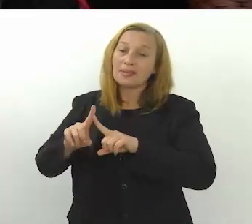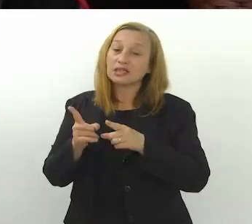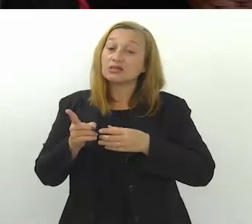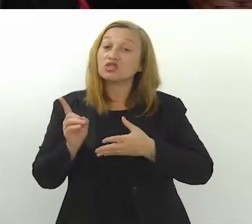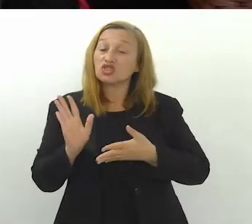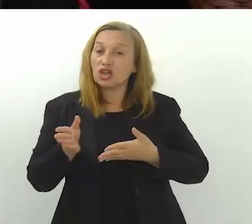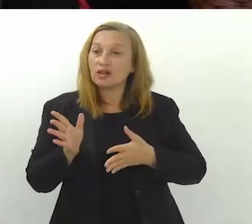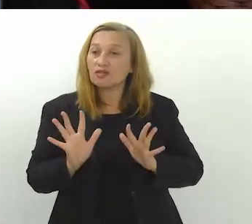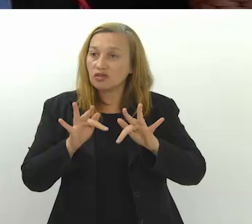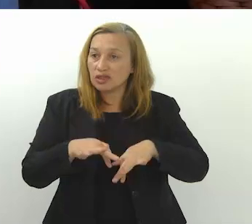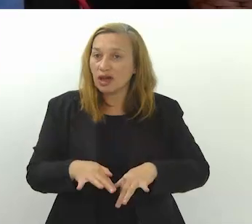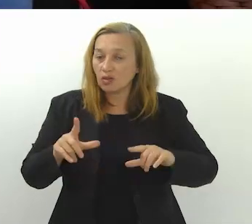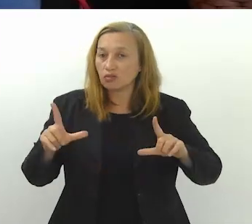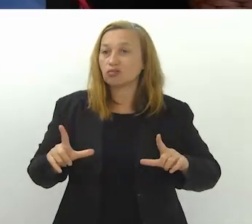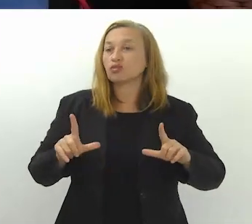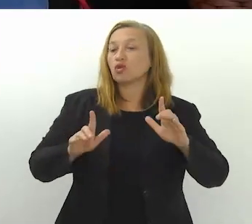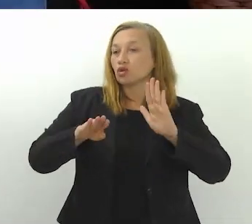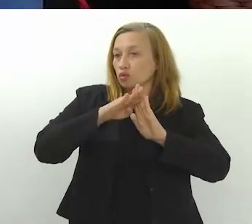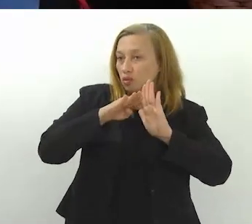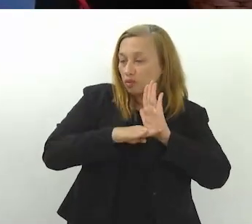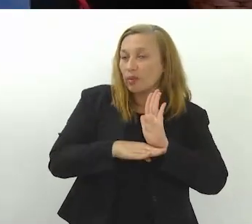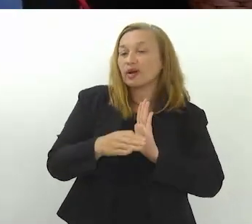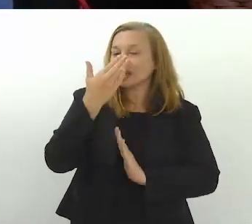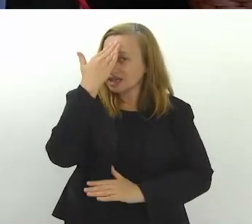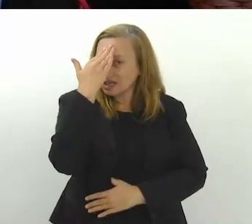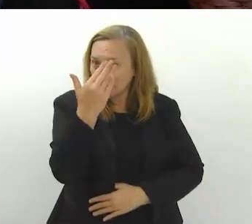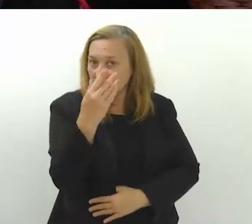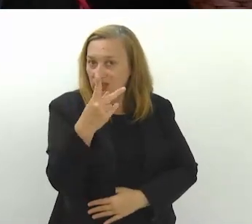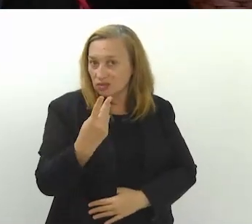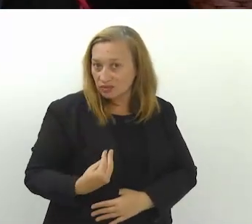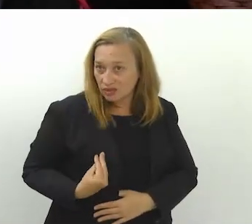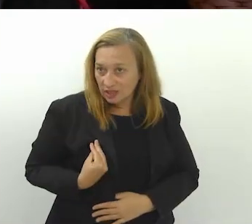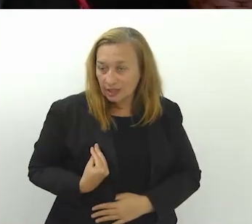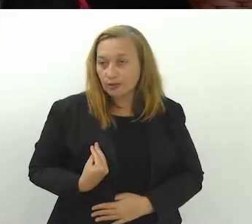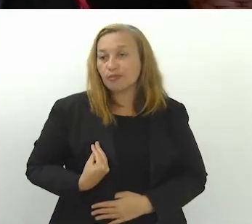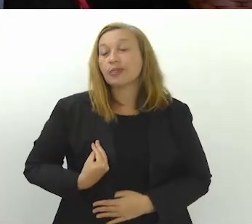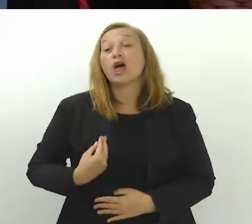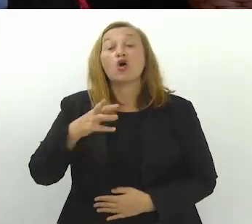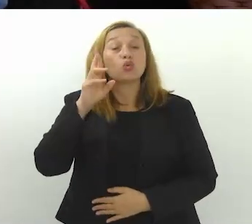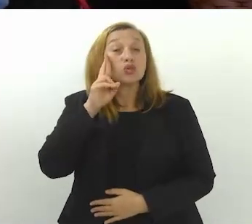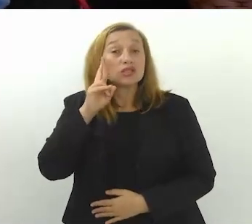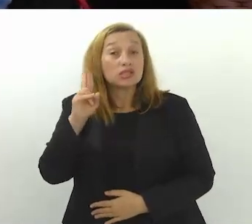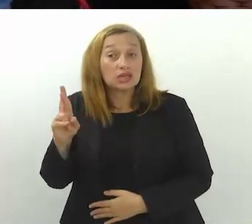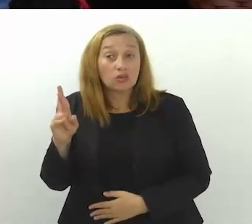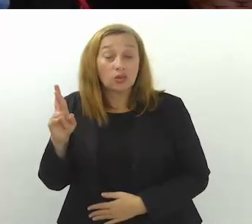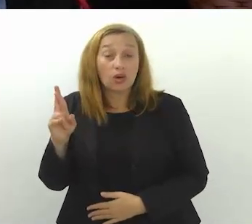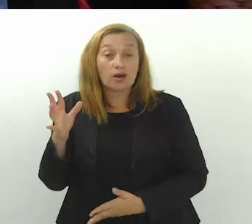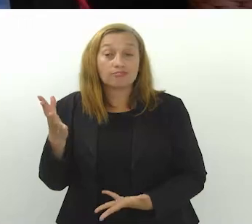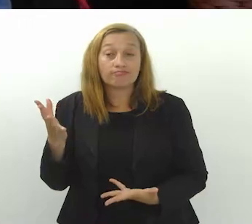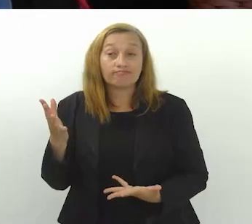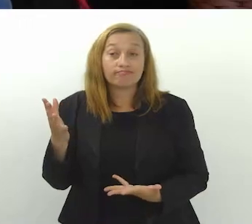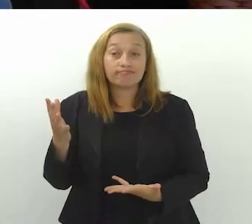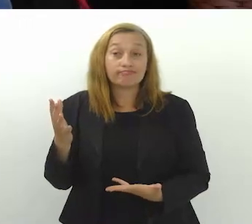em cima do laço para encerrar o programa e eu quero agradecer a sua participação. O senhor